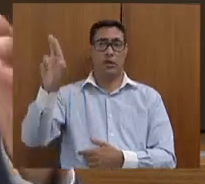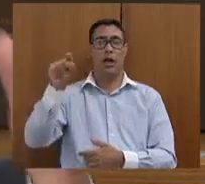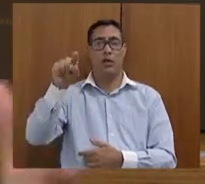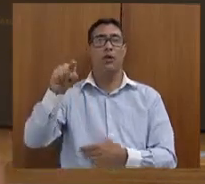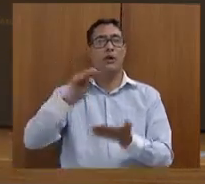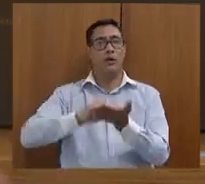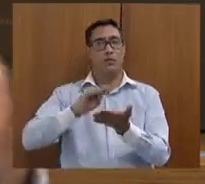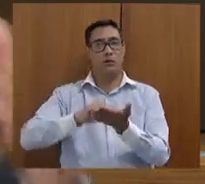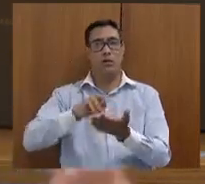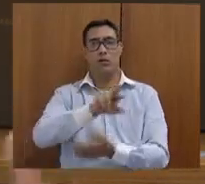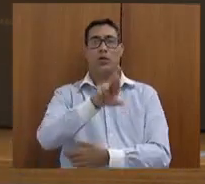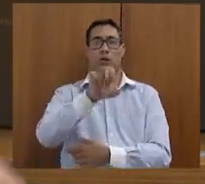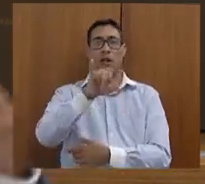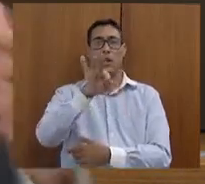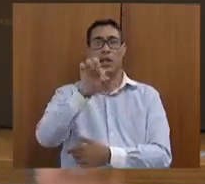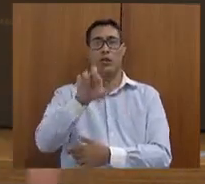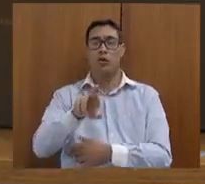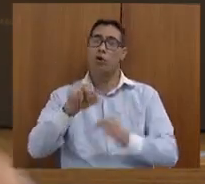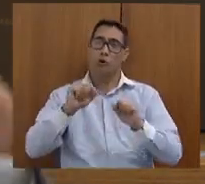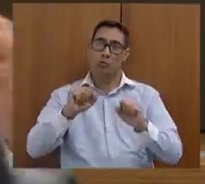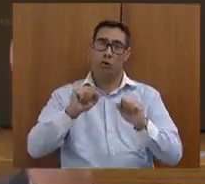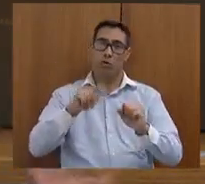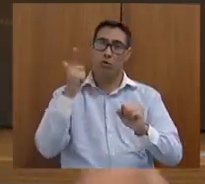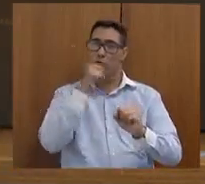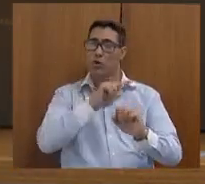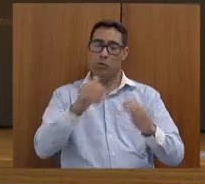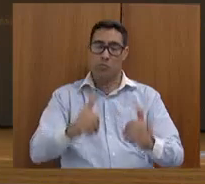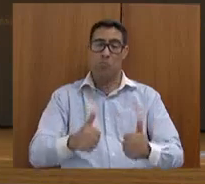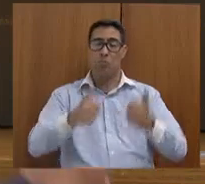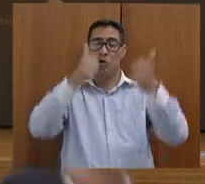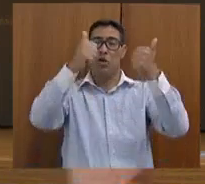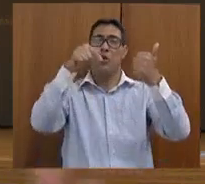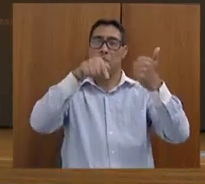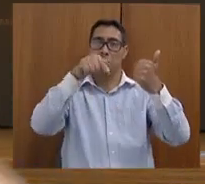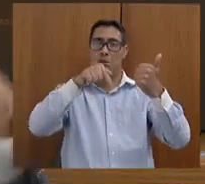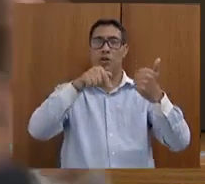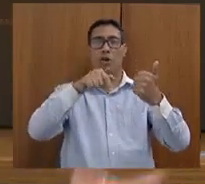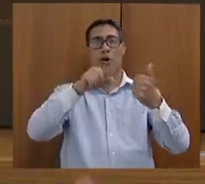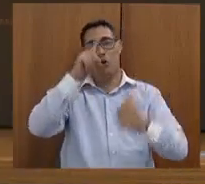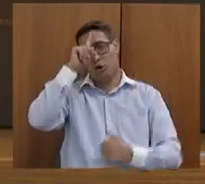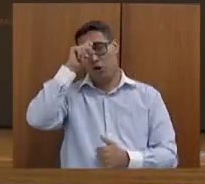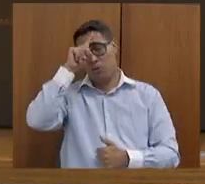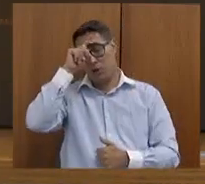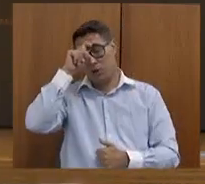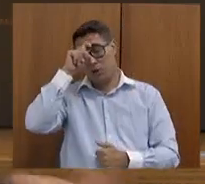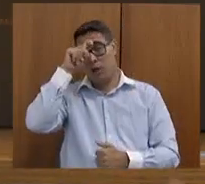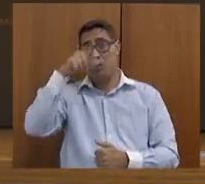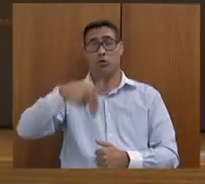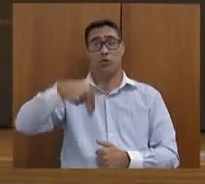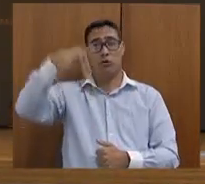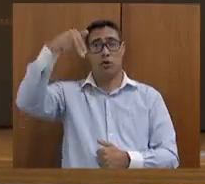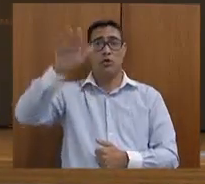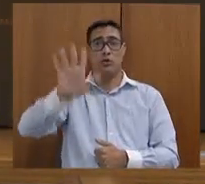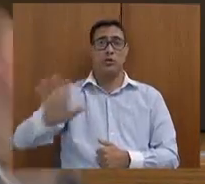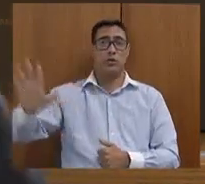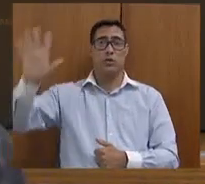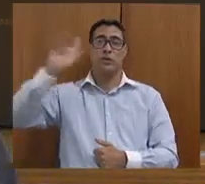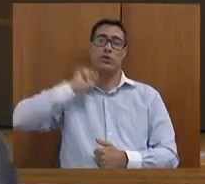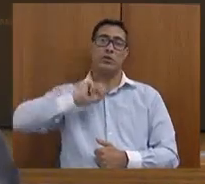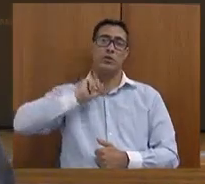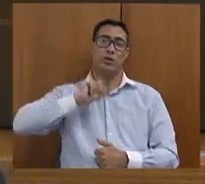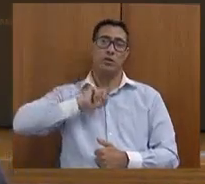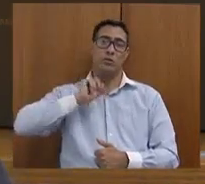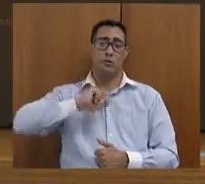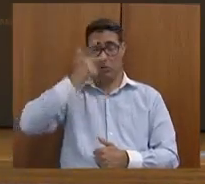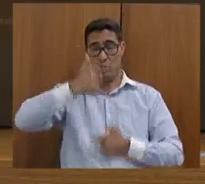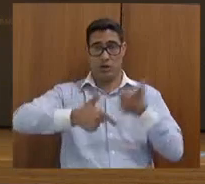para que o reitor possa fazer daquele humilhou Hospital do norte de Minas porque os profissionais que trabalham são muito bons o